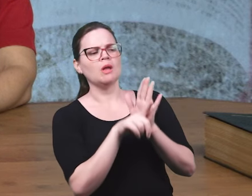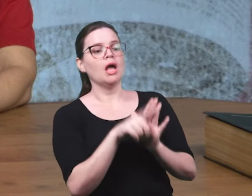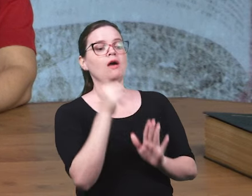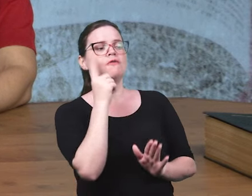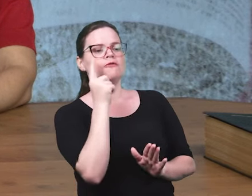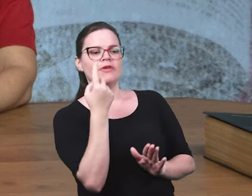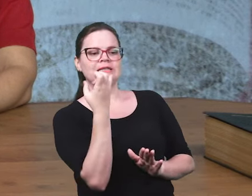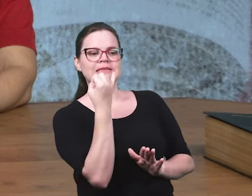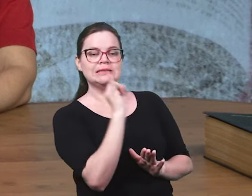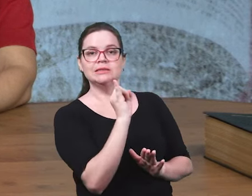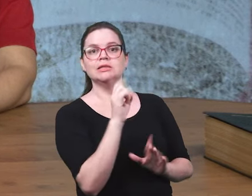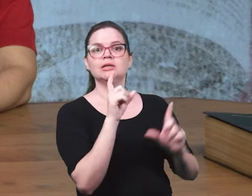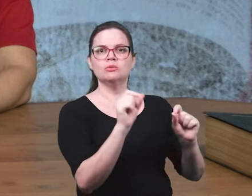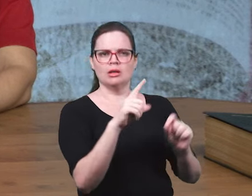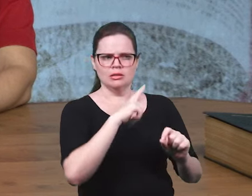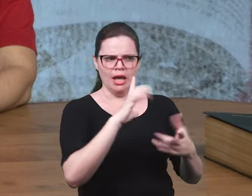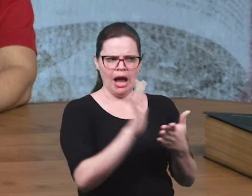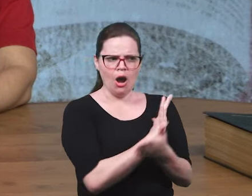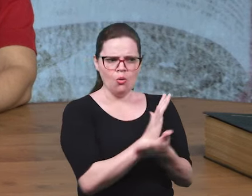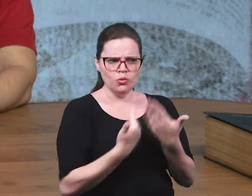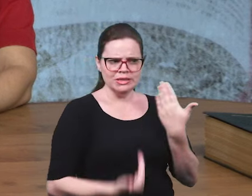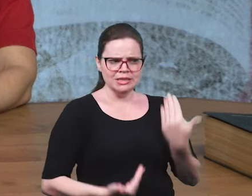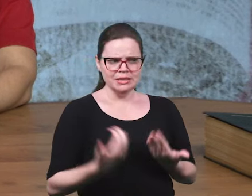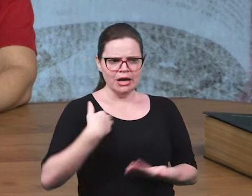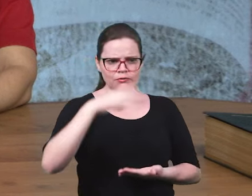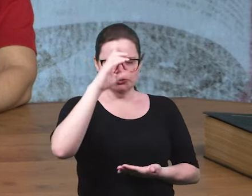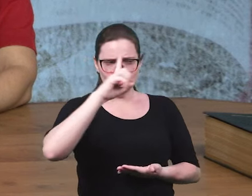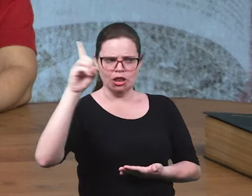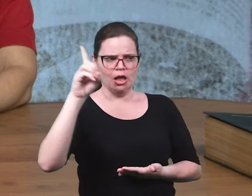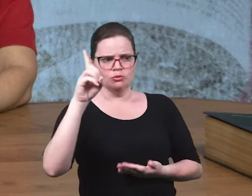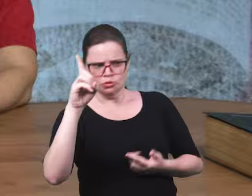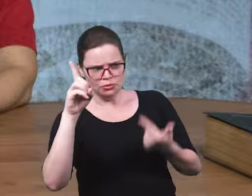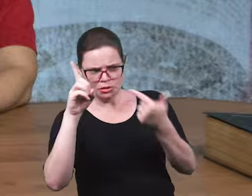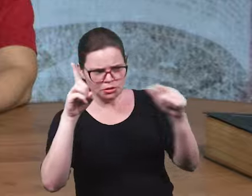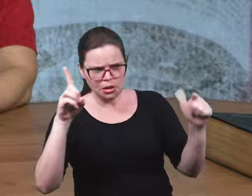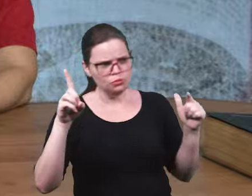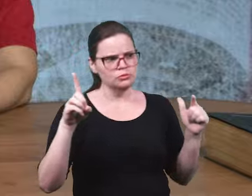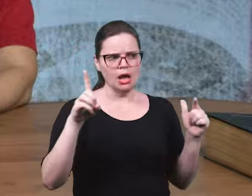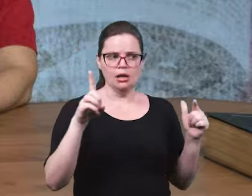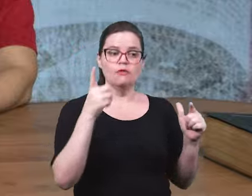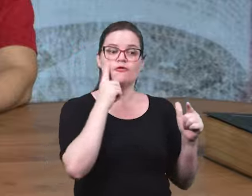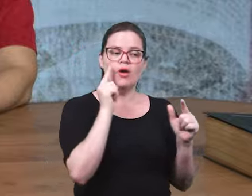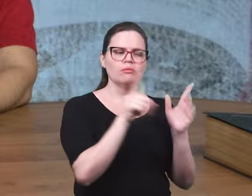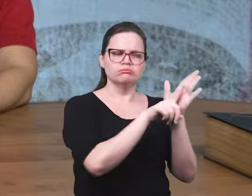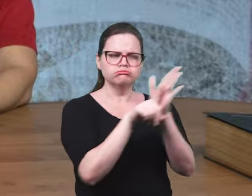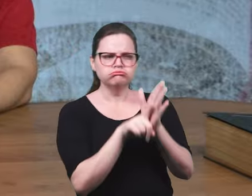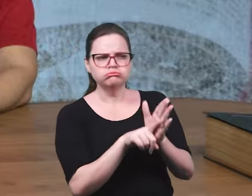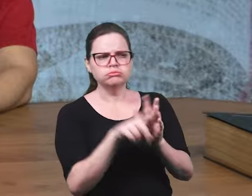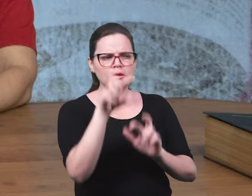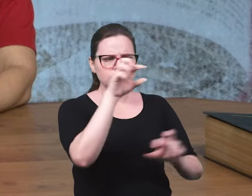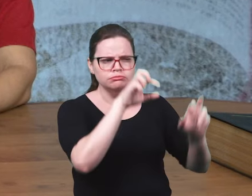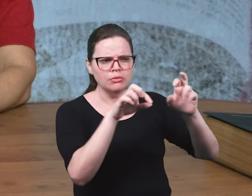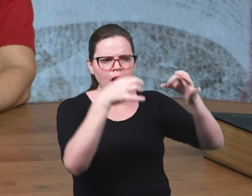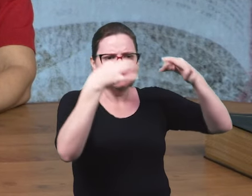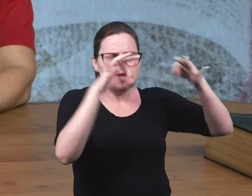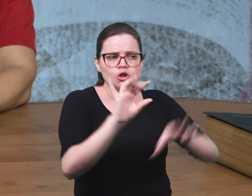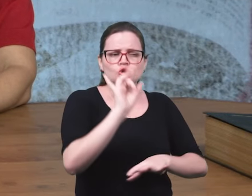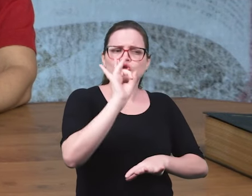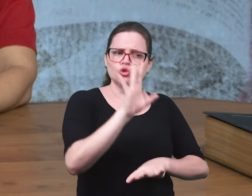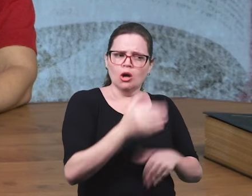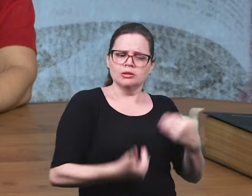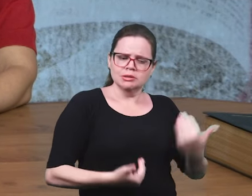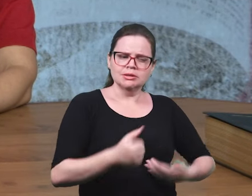bem, que porventura nenhum dos servos do Senhor aqui haja convosco, senão